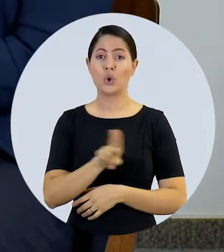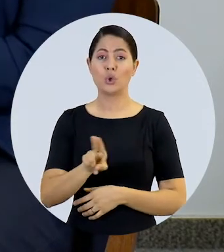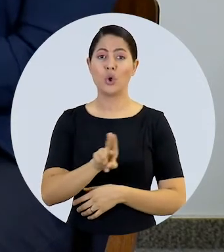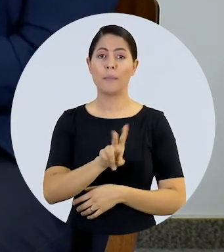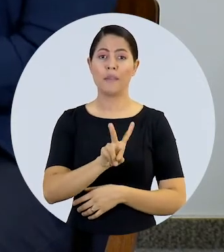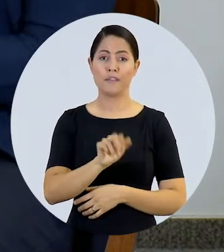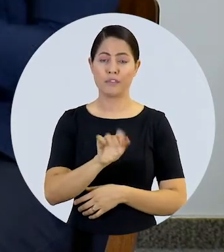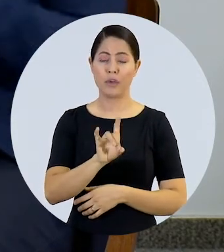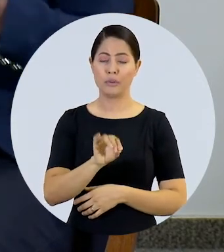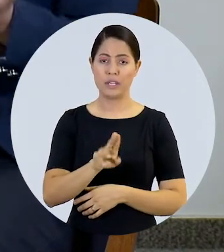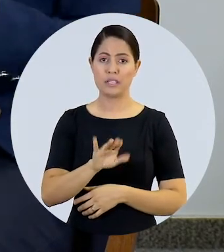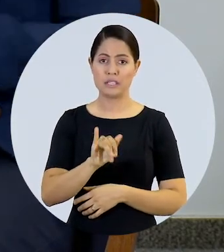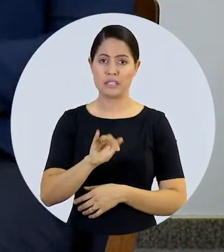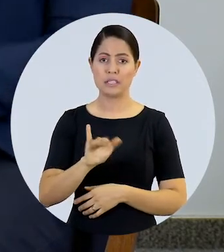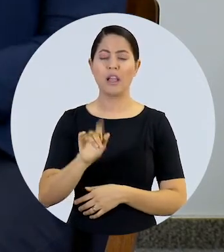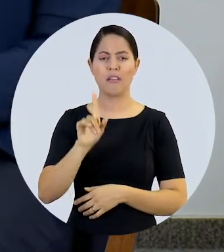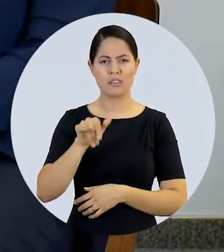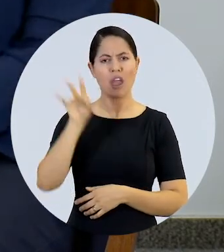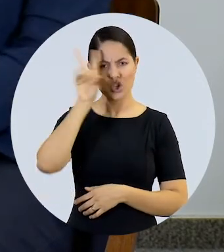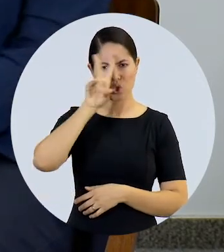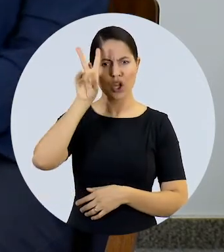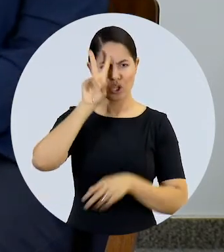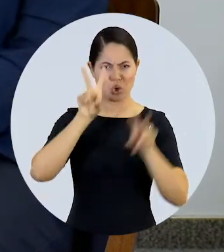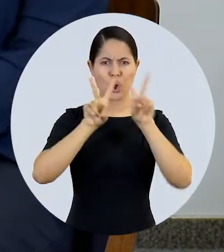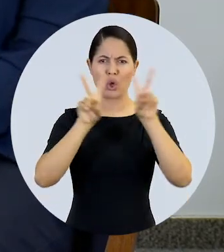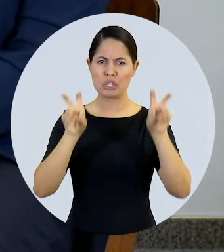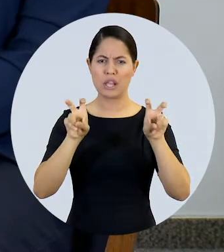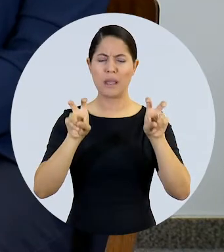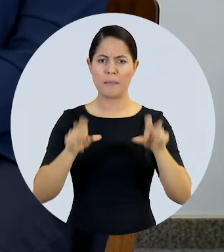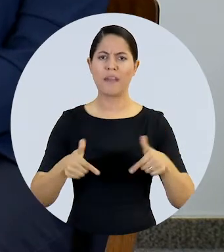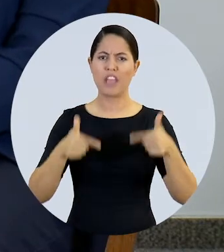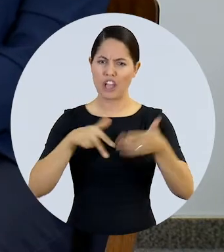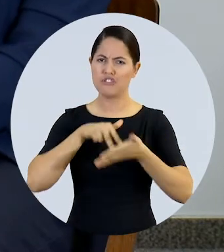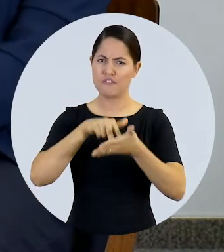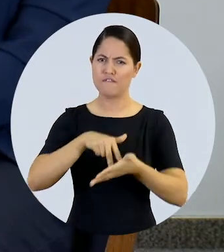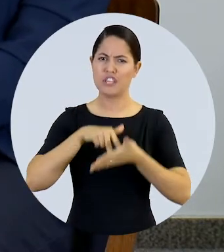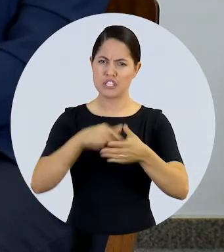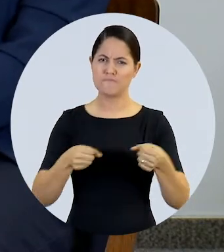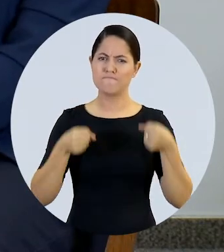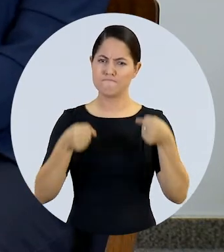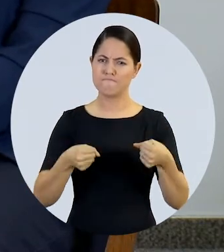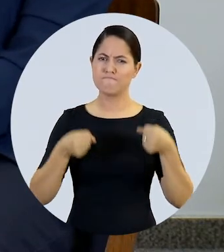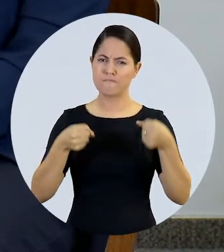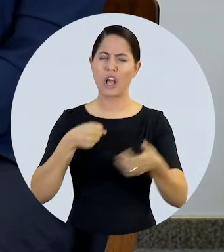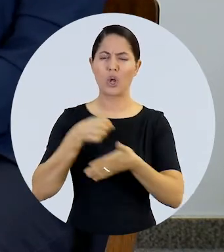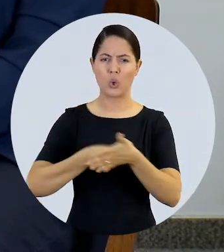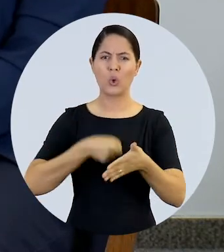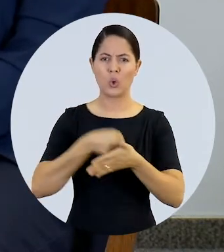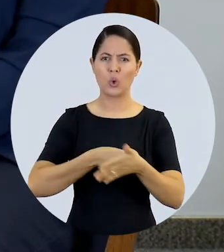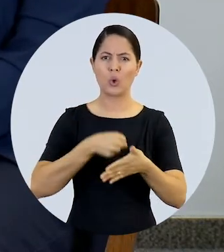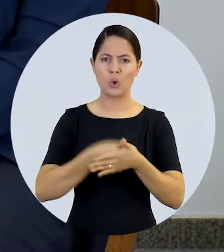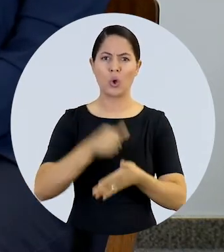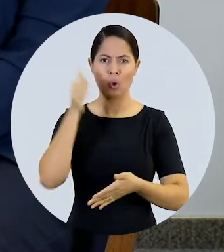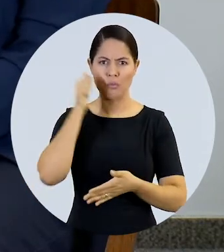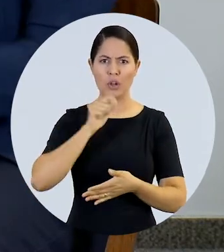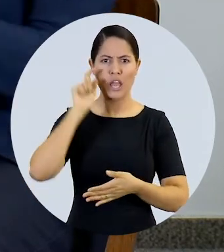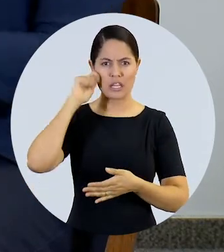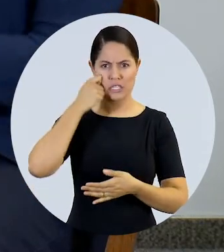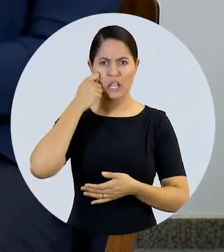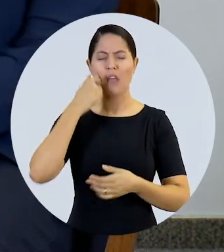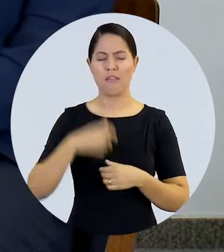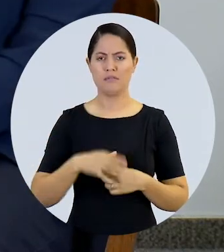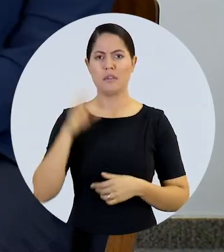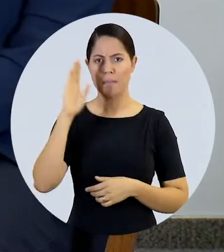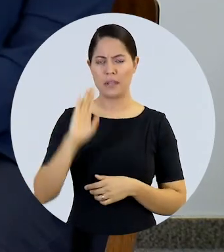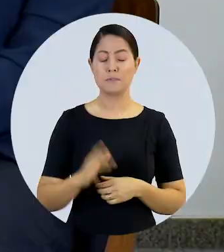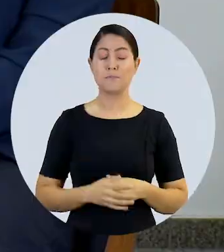professora Valdecir Nascimento, ela que é historiadora e também ativista do movimento Mulheres Negras Brasileiro. Muito obrigada por sua participação